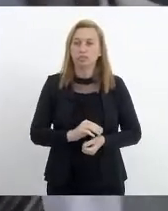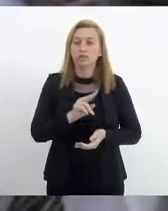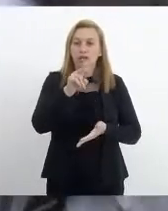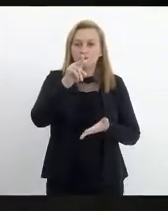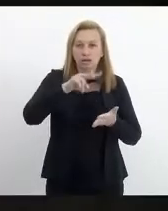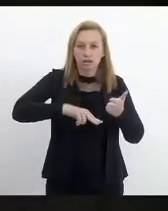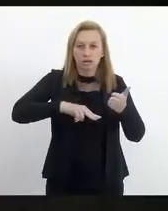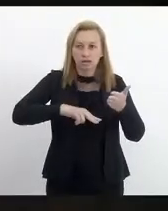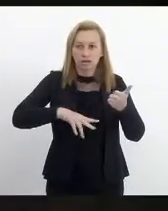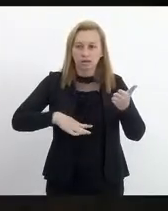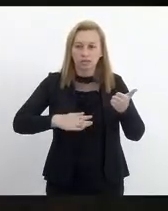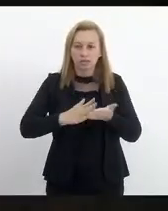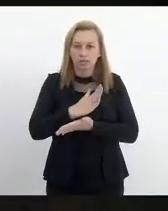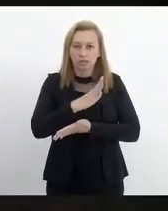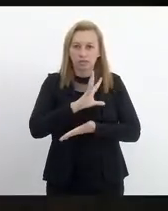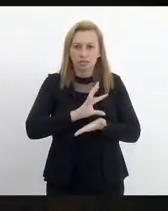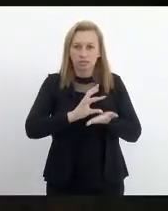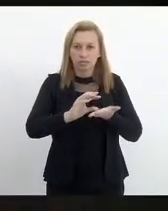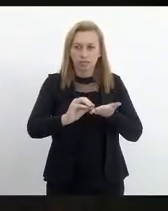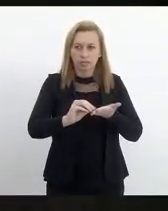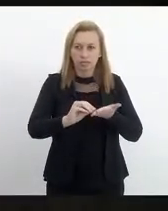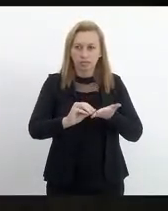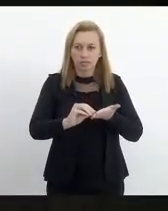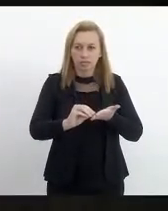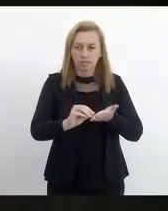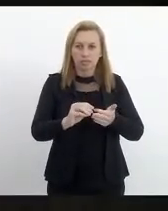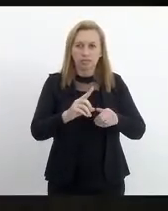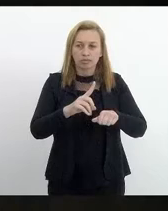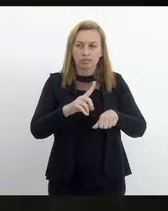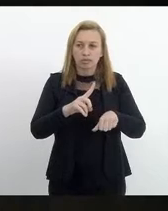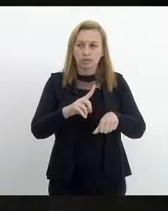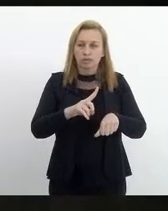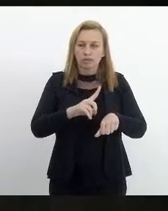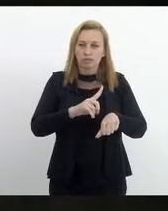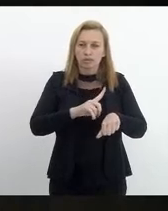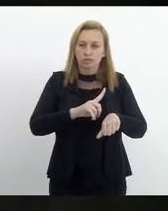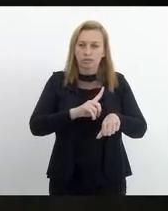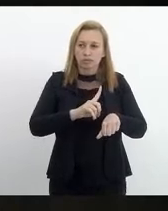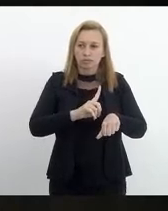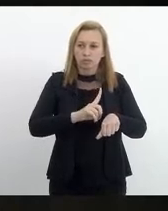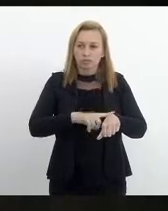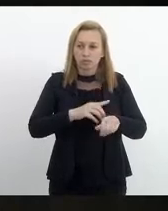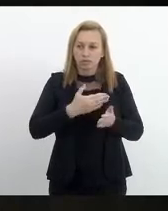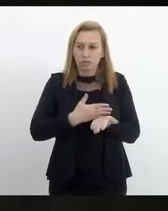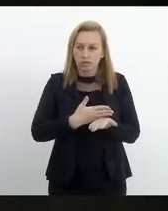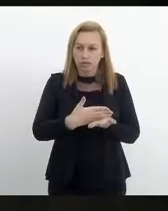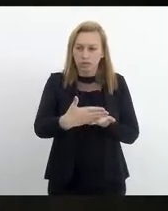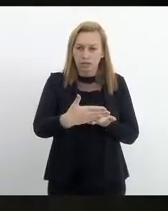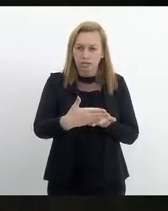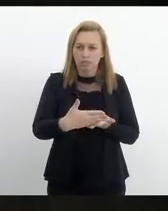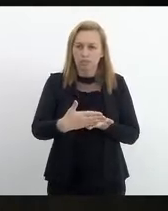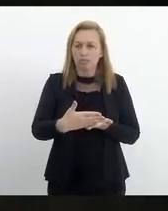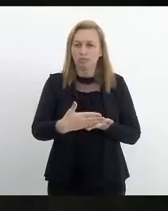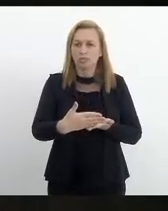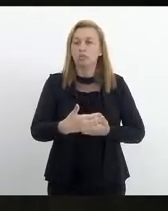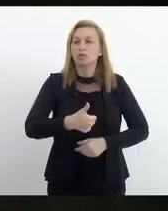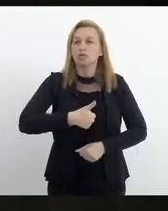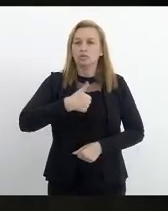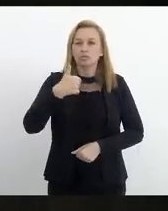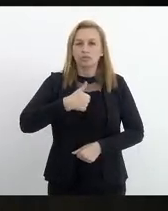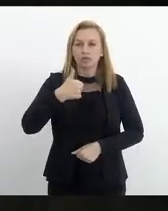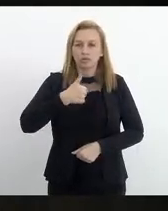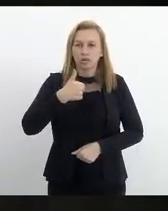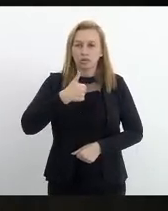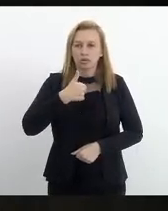lida e aprovada a ata passa seu expediente Inicial o primeiro